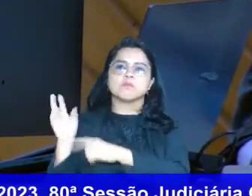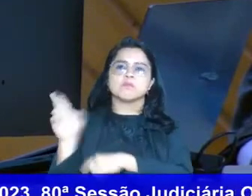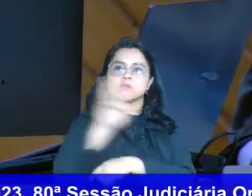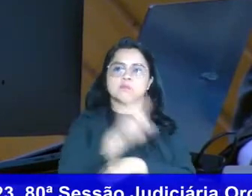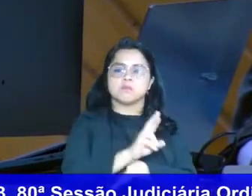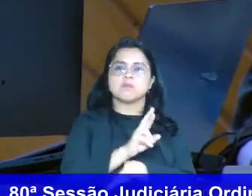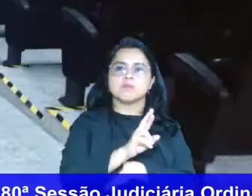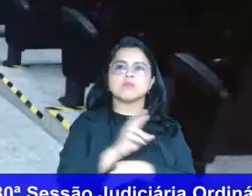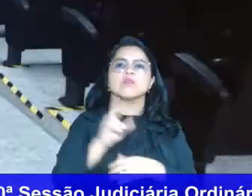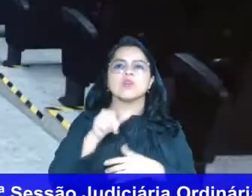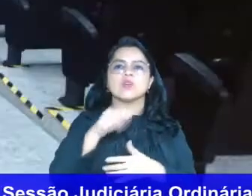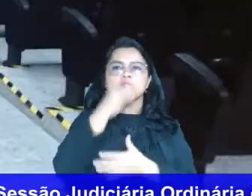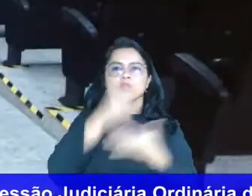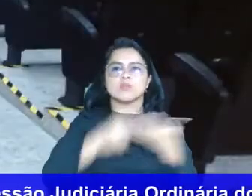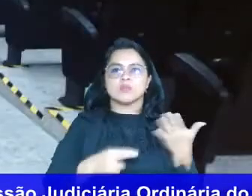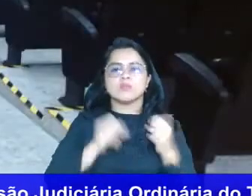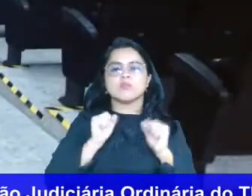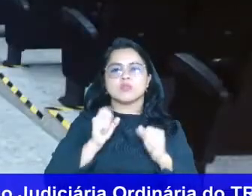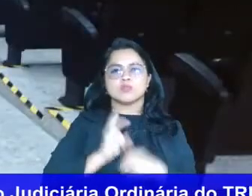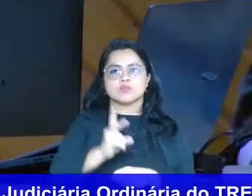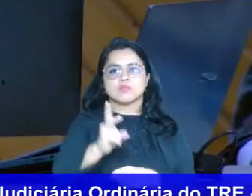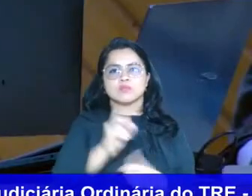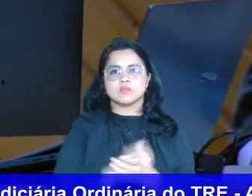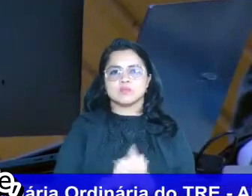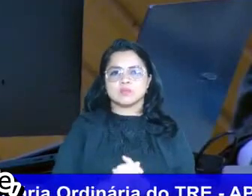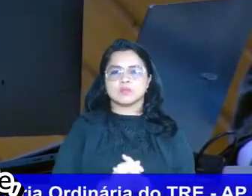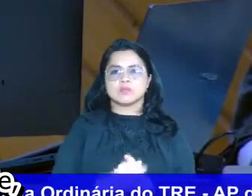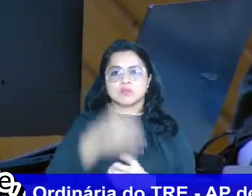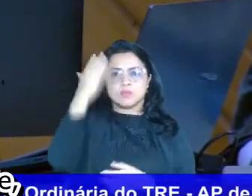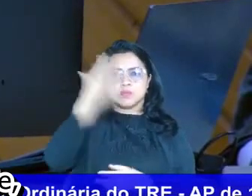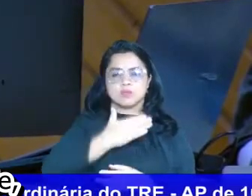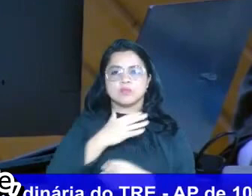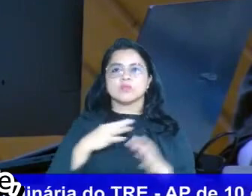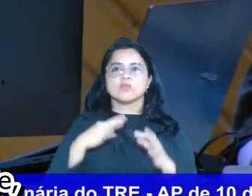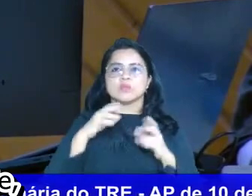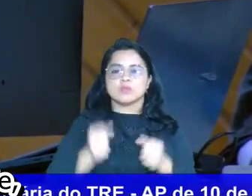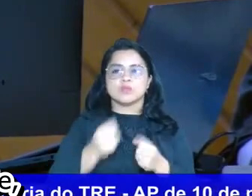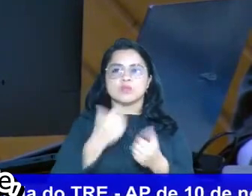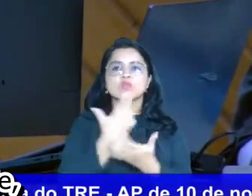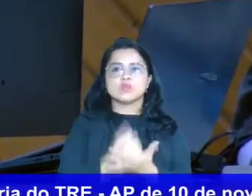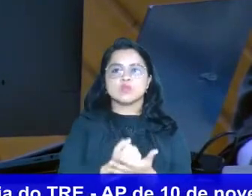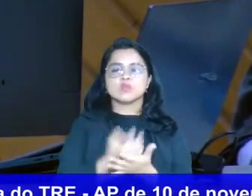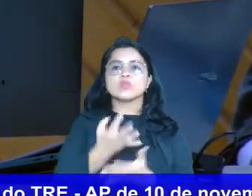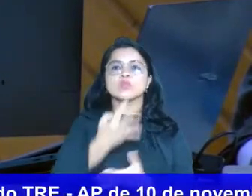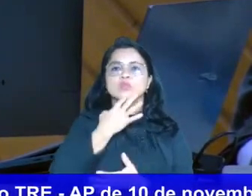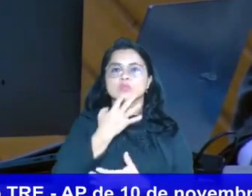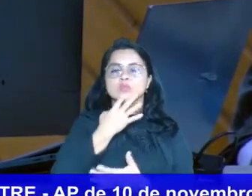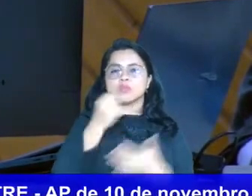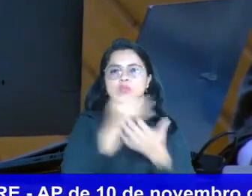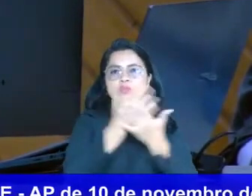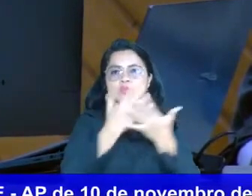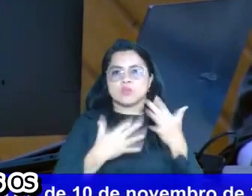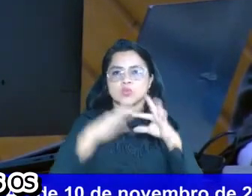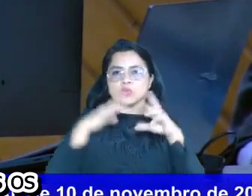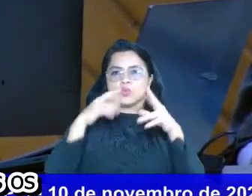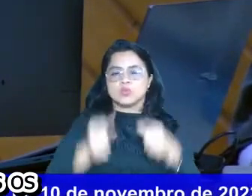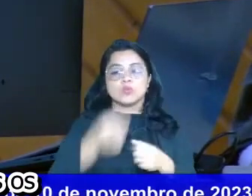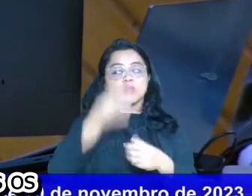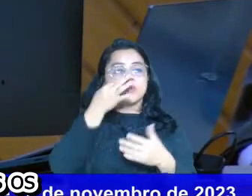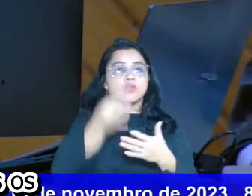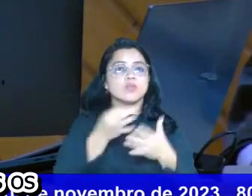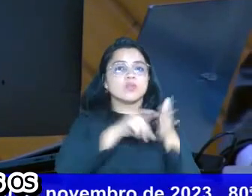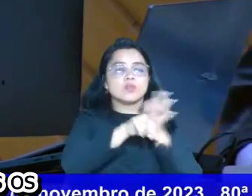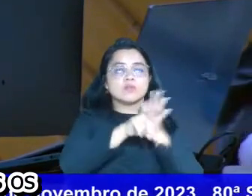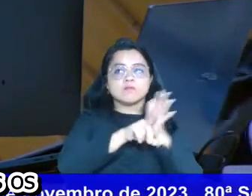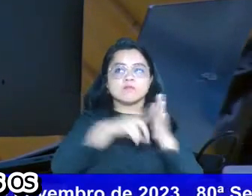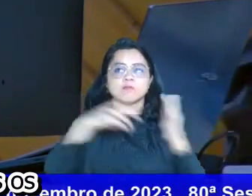contrarrazões. É o relatório. O relatório pode prosseguir, doutora. Presentes os pressupostos de admissibilidade, conheço dos embargos e, no mérito, o que se verifica